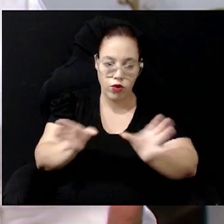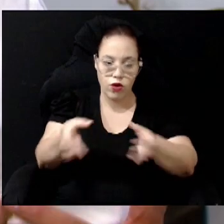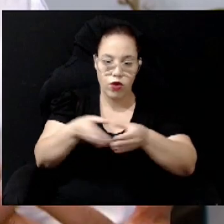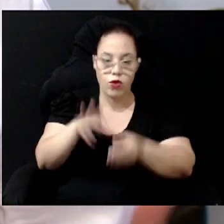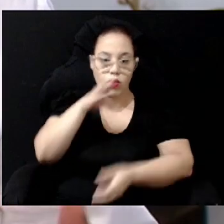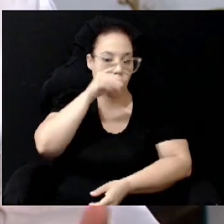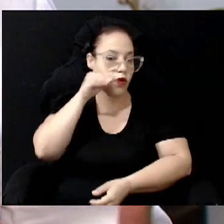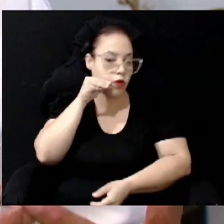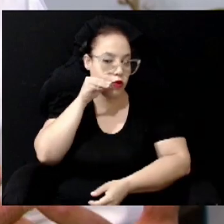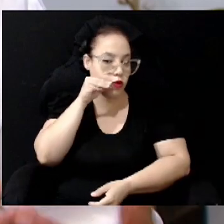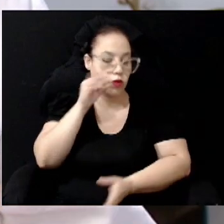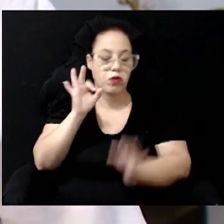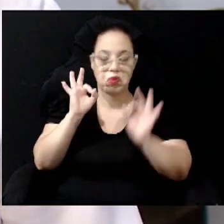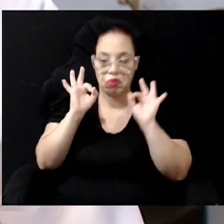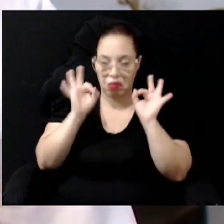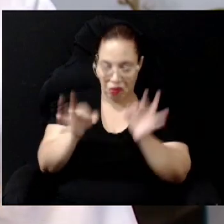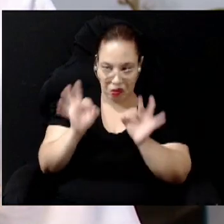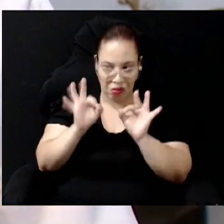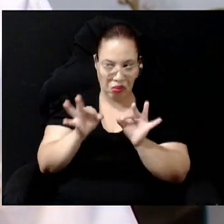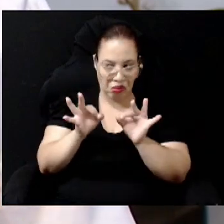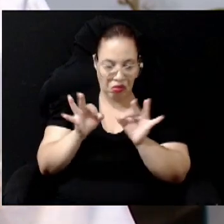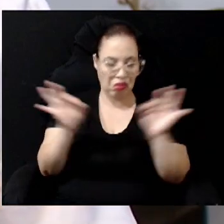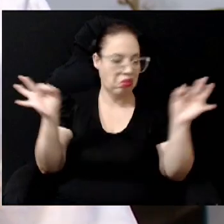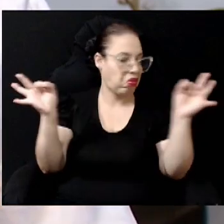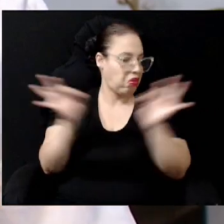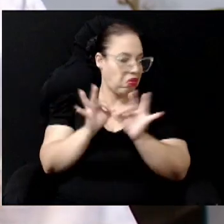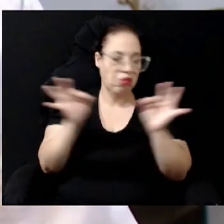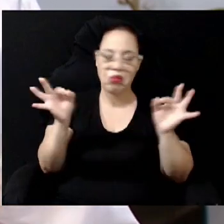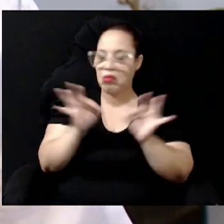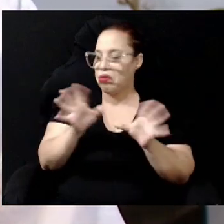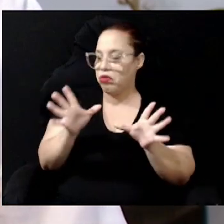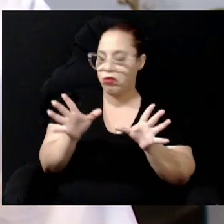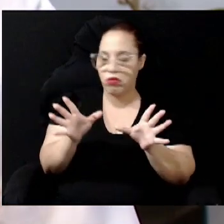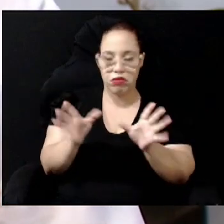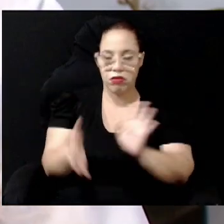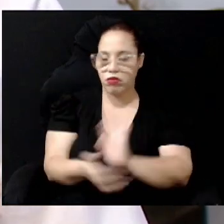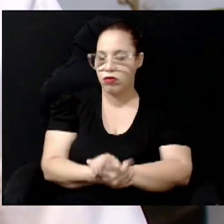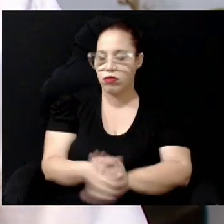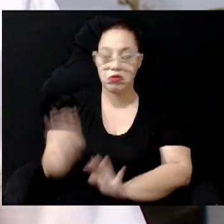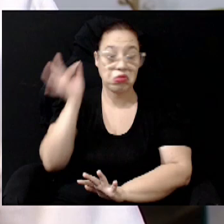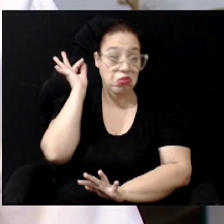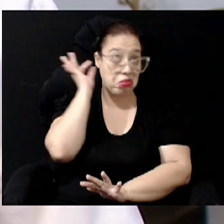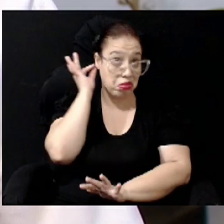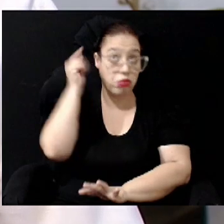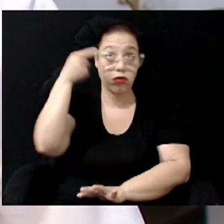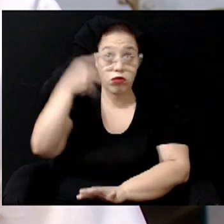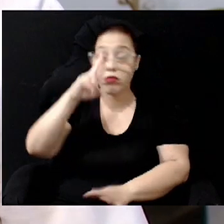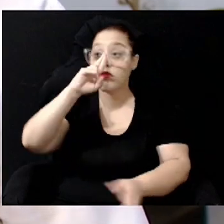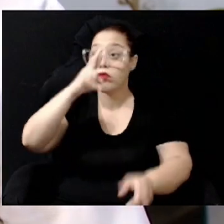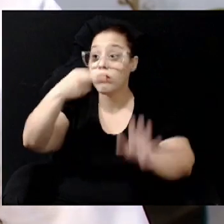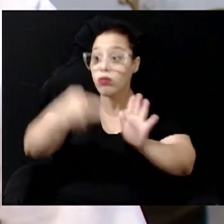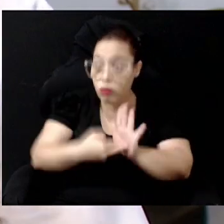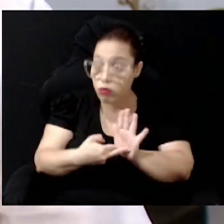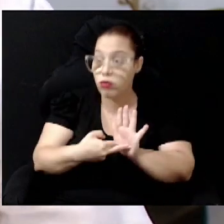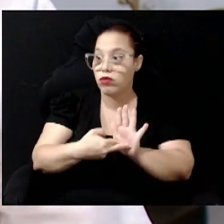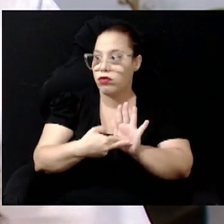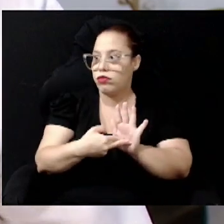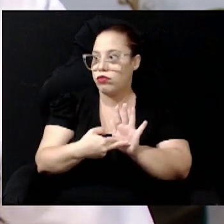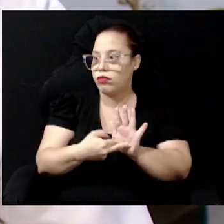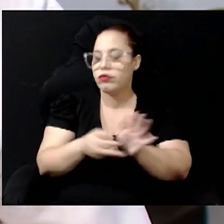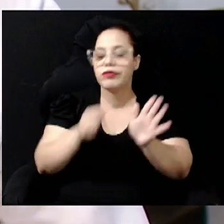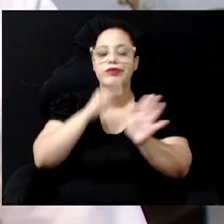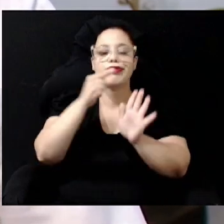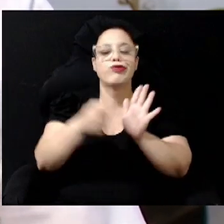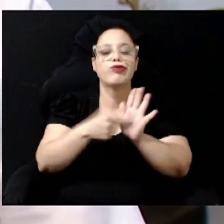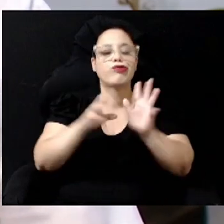uma competência, de uma excelência, que a gente tem que reconhecer, e isso demonstra que tudo aquilo